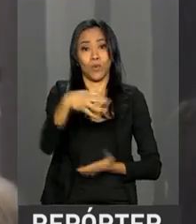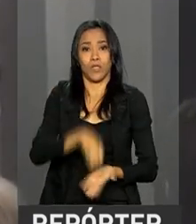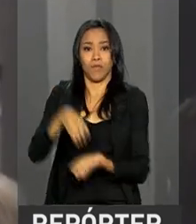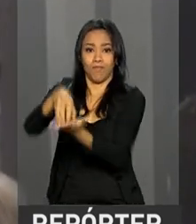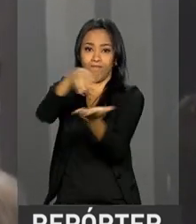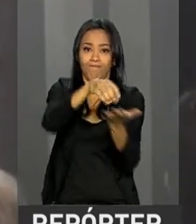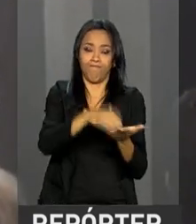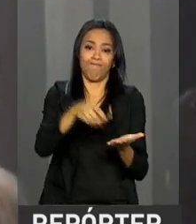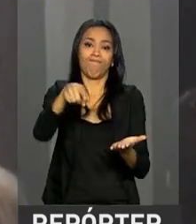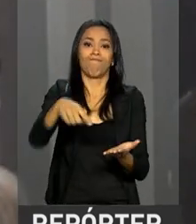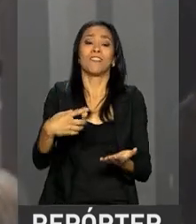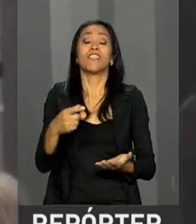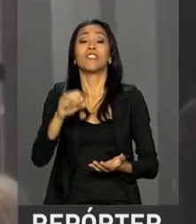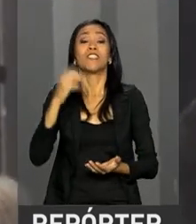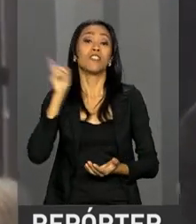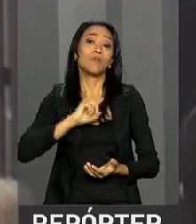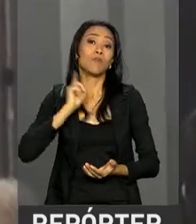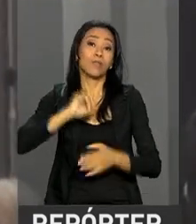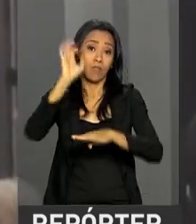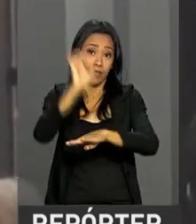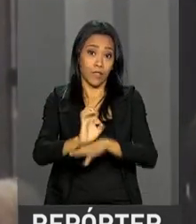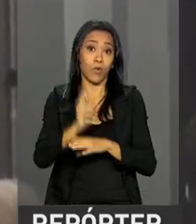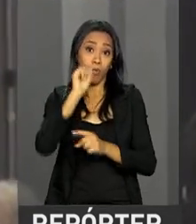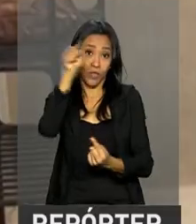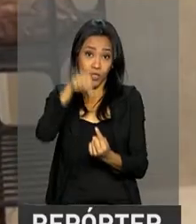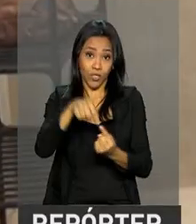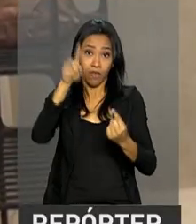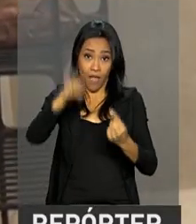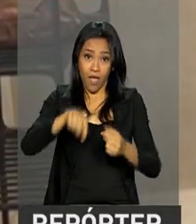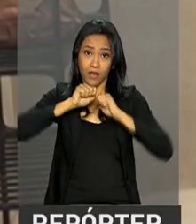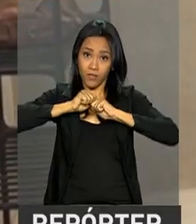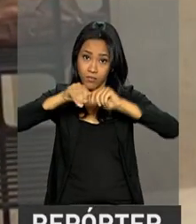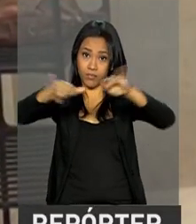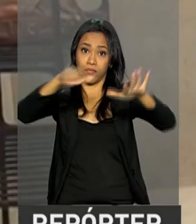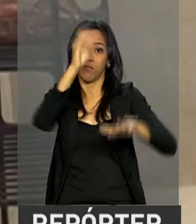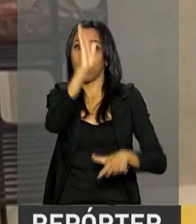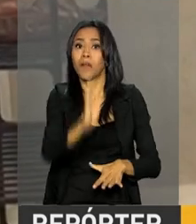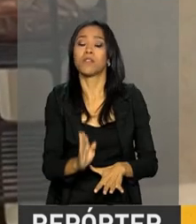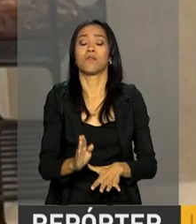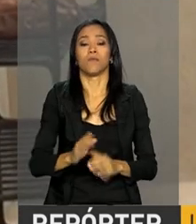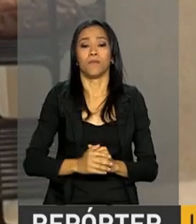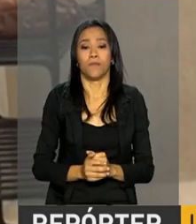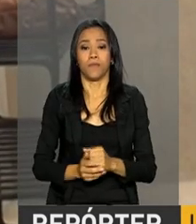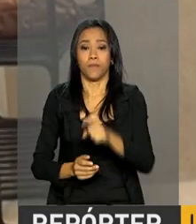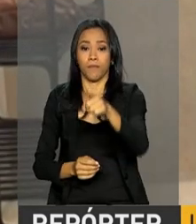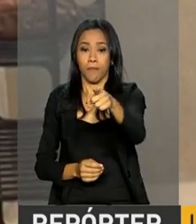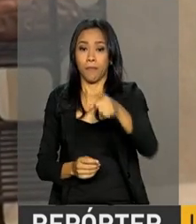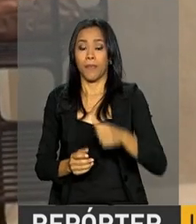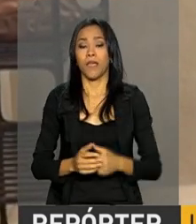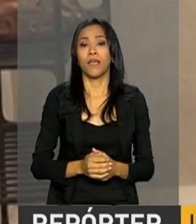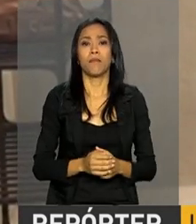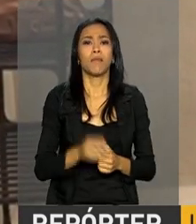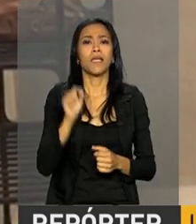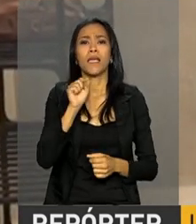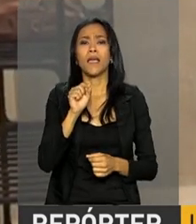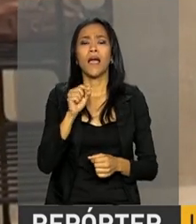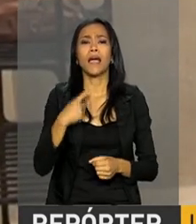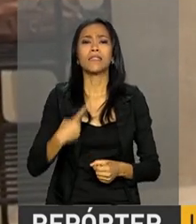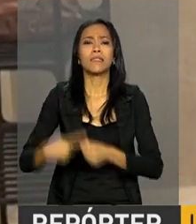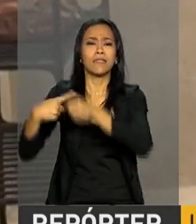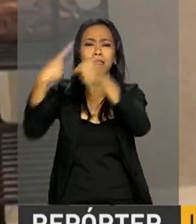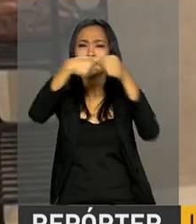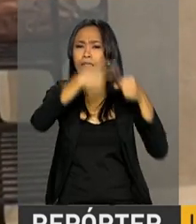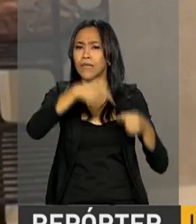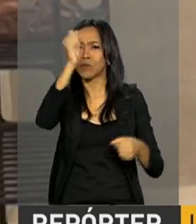gerais nossa meta é expandir para o resto do país vamos enviar ao chamamento público felicidade de todo o